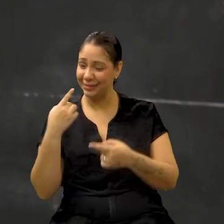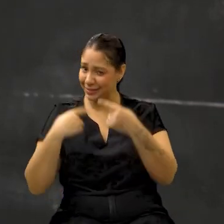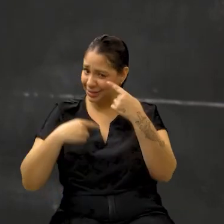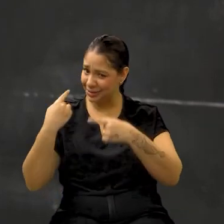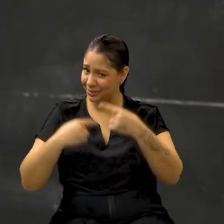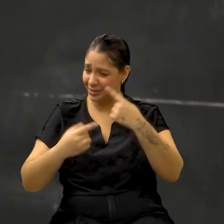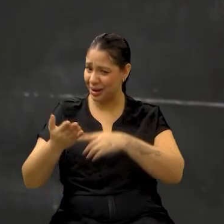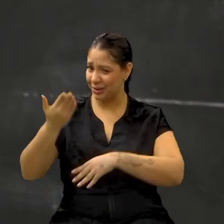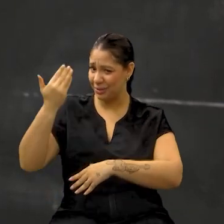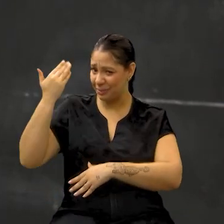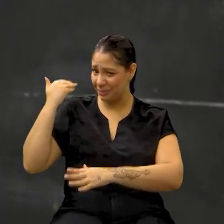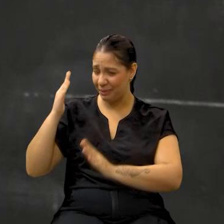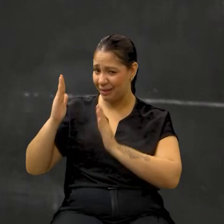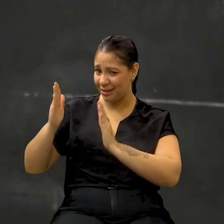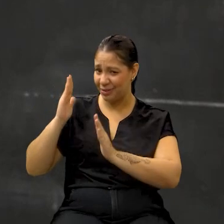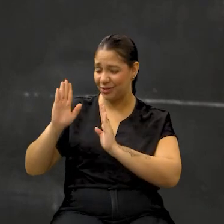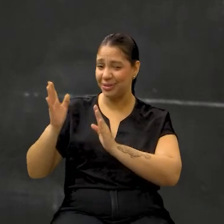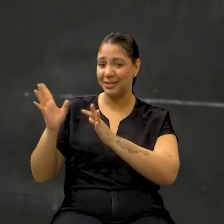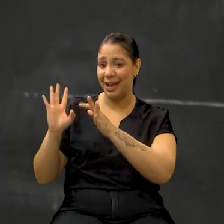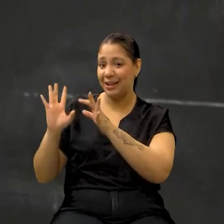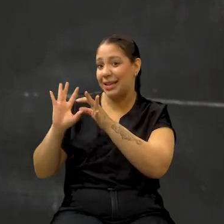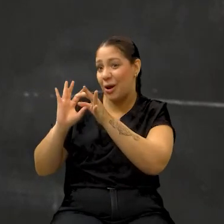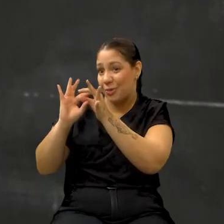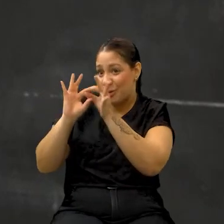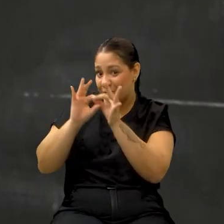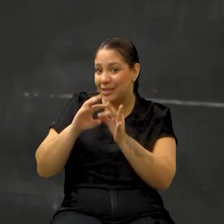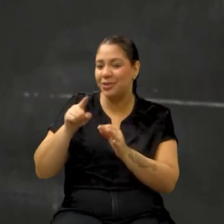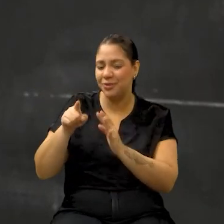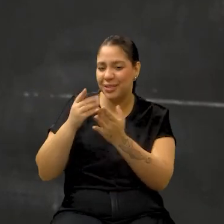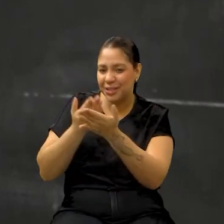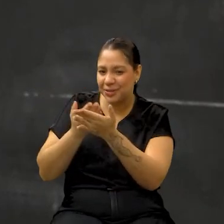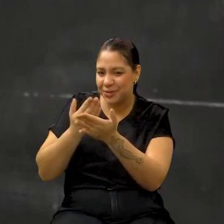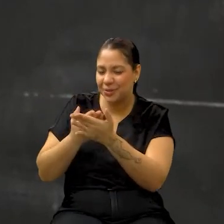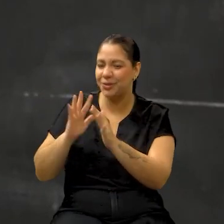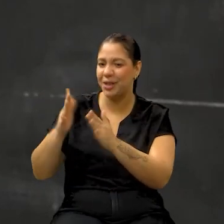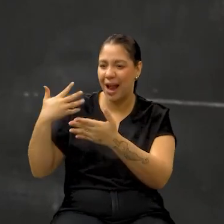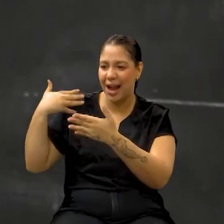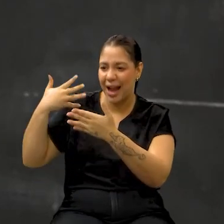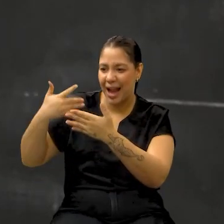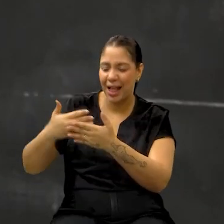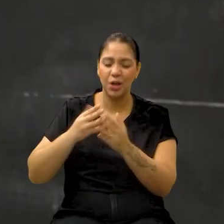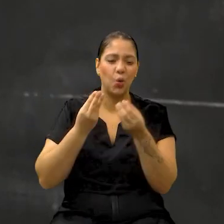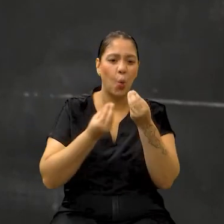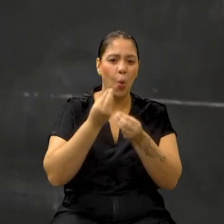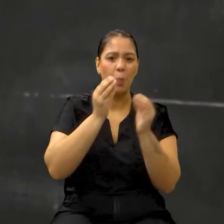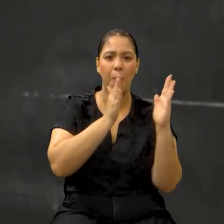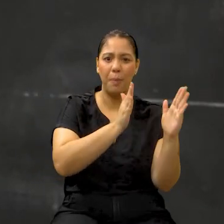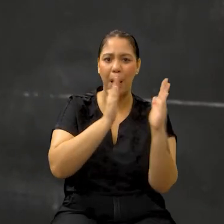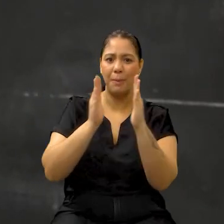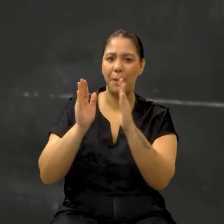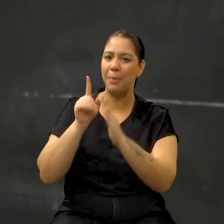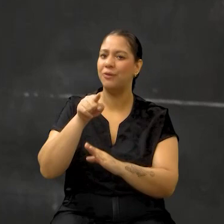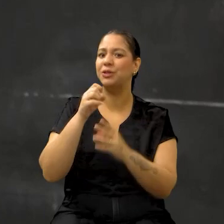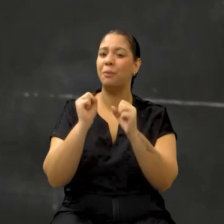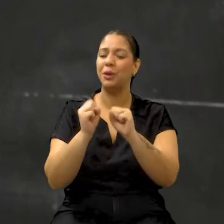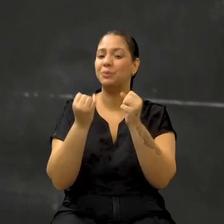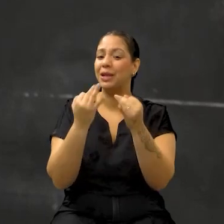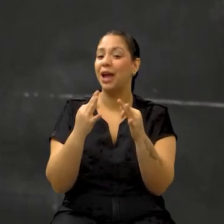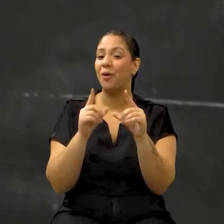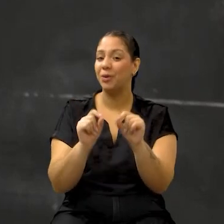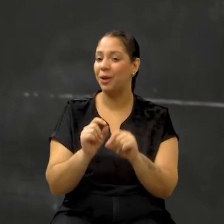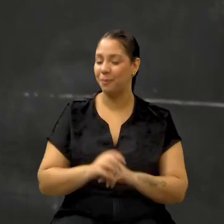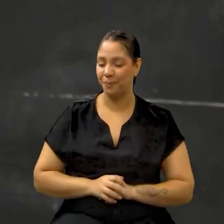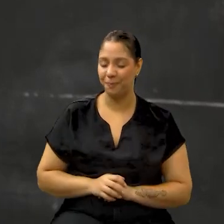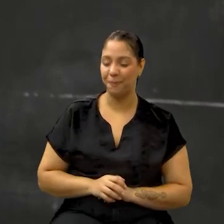bastante discussão essa peça na época, né? Pelo conteúdo, você que estudou aí a repercussão nos períodos, o que que pode falar